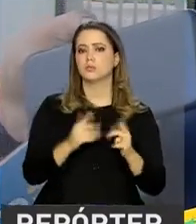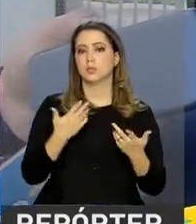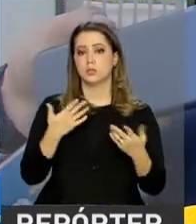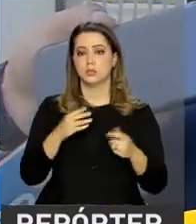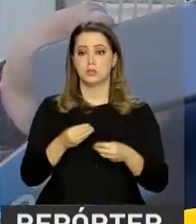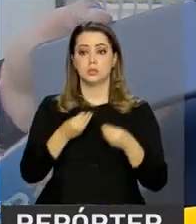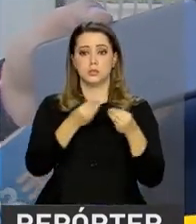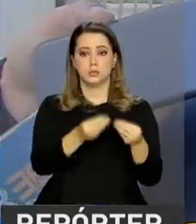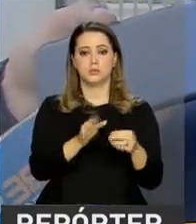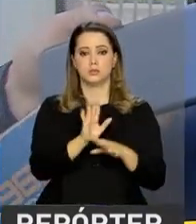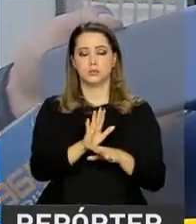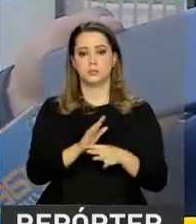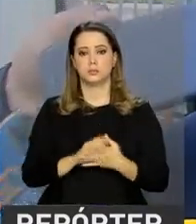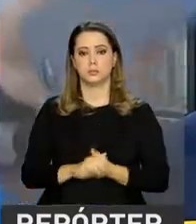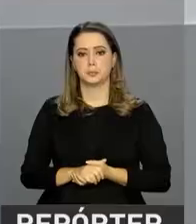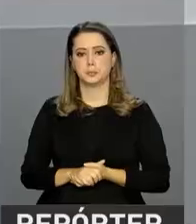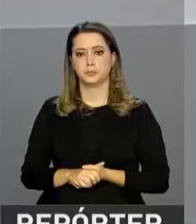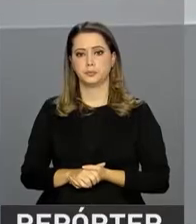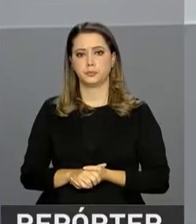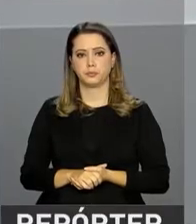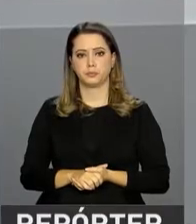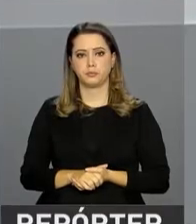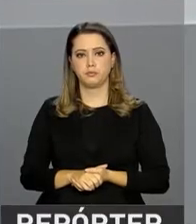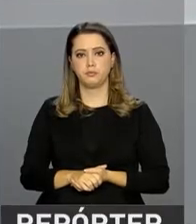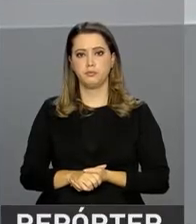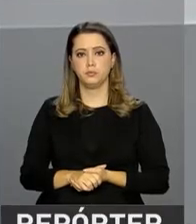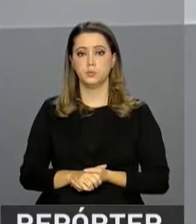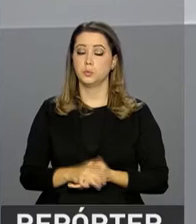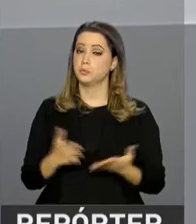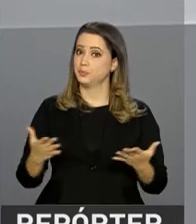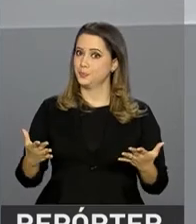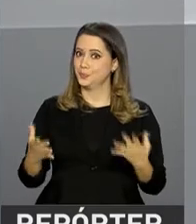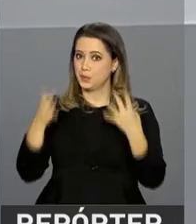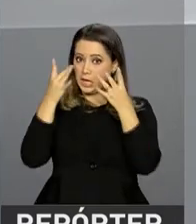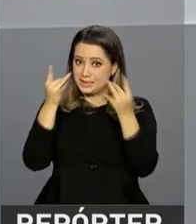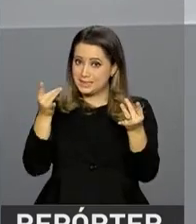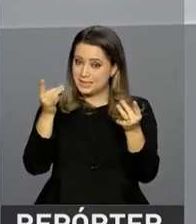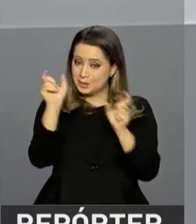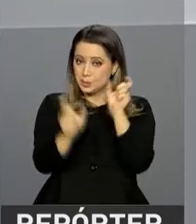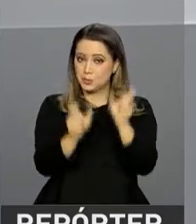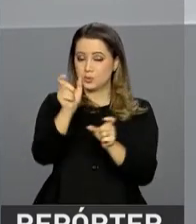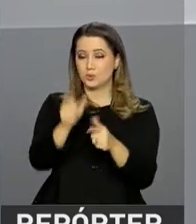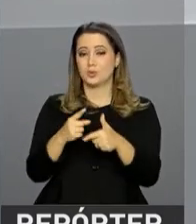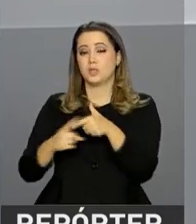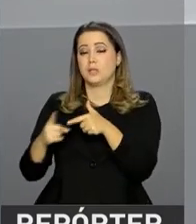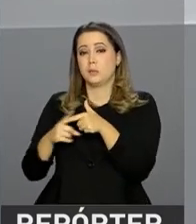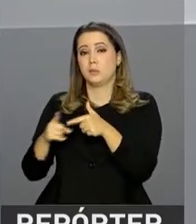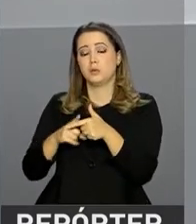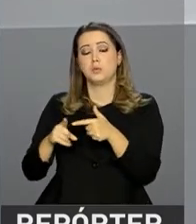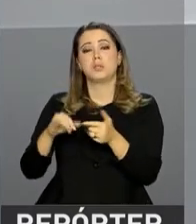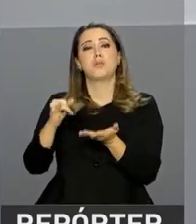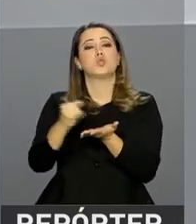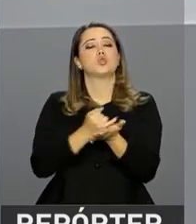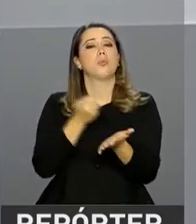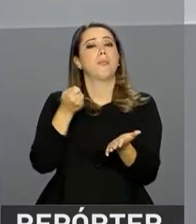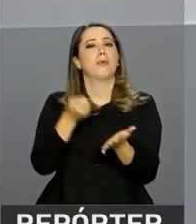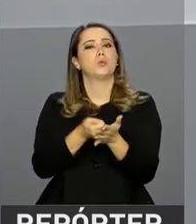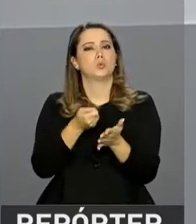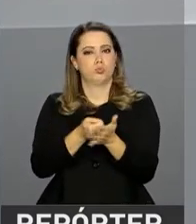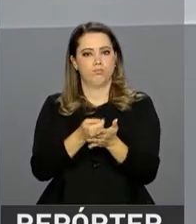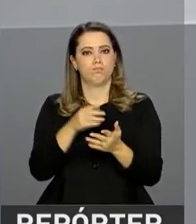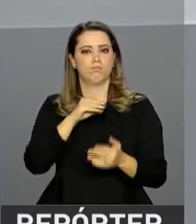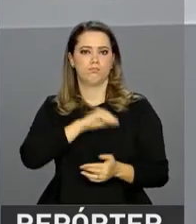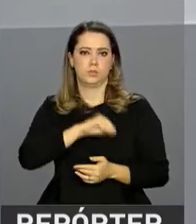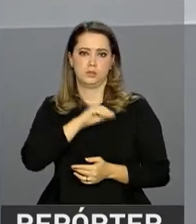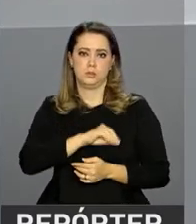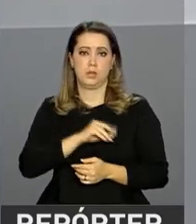oferece o seu amor em foco e atenção contribuintes que caíram na malha-fina amanhã quinta-feira a receita federal